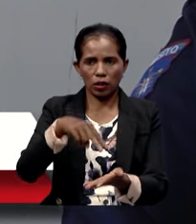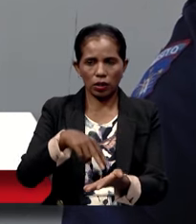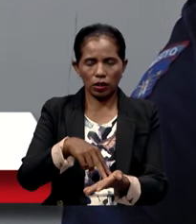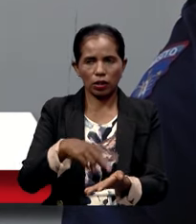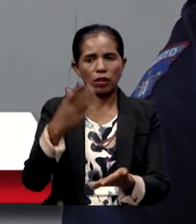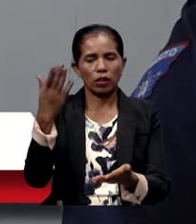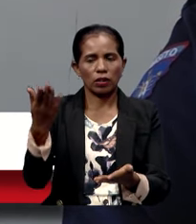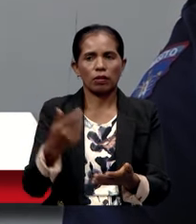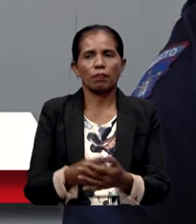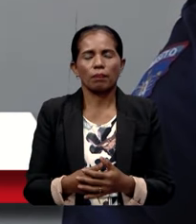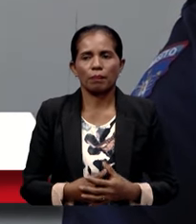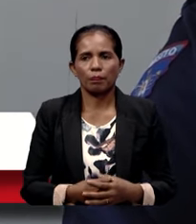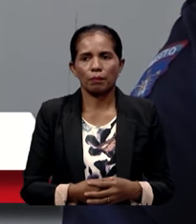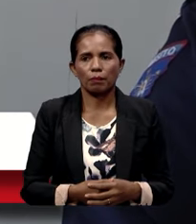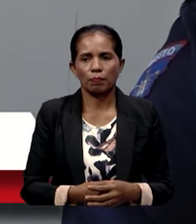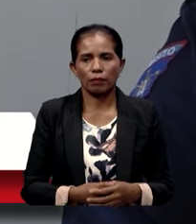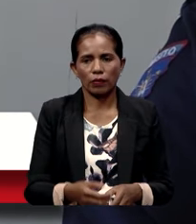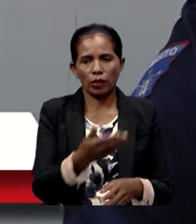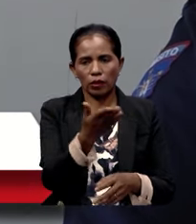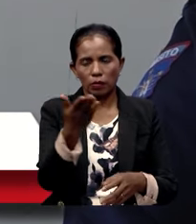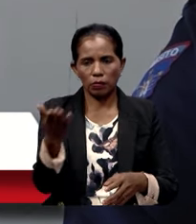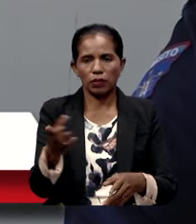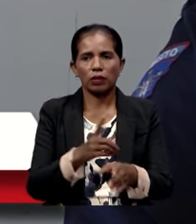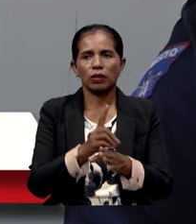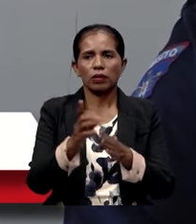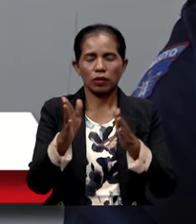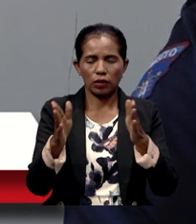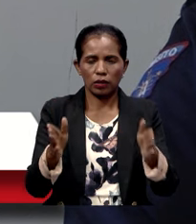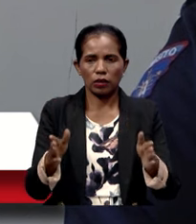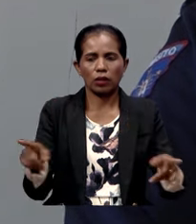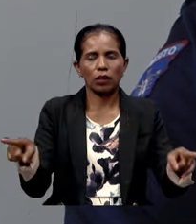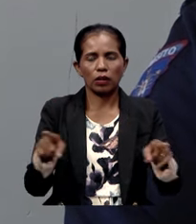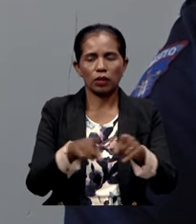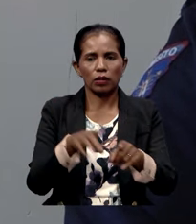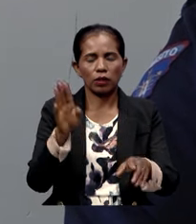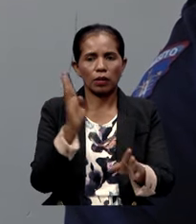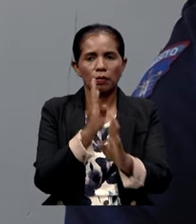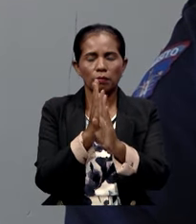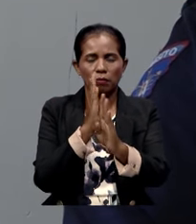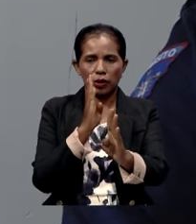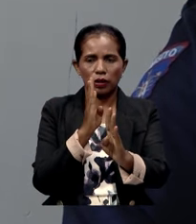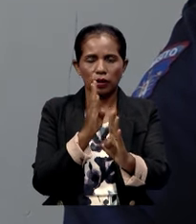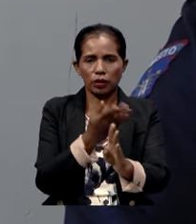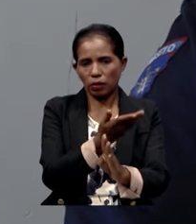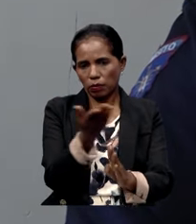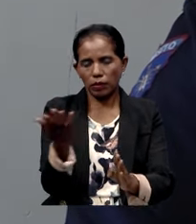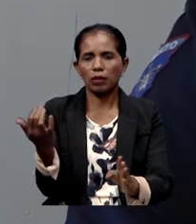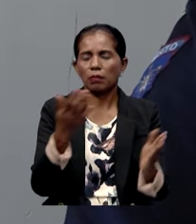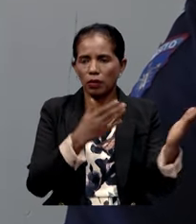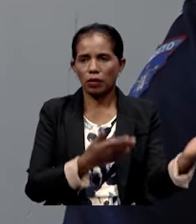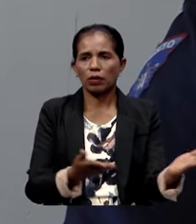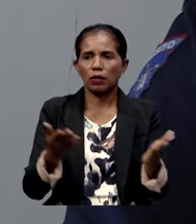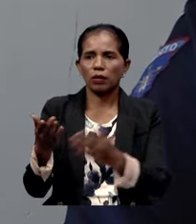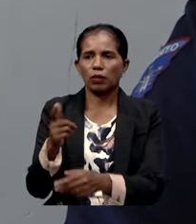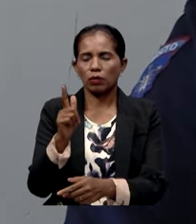já e você tem a licença de trajeto. A nessa amba bis e você ir sobre a letula